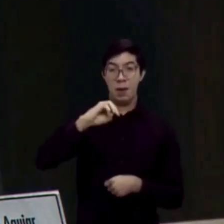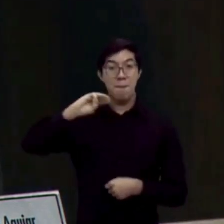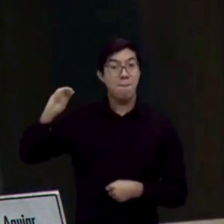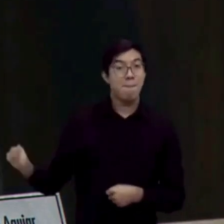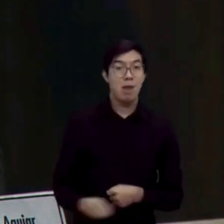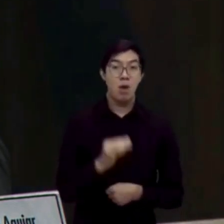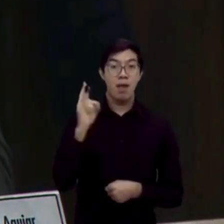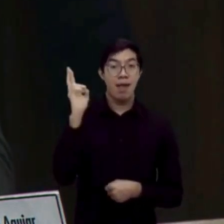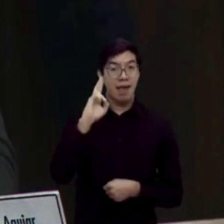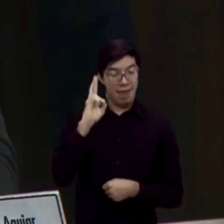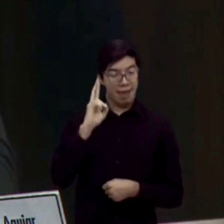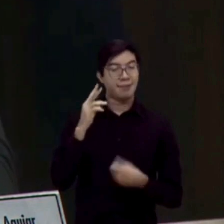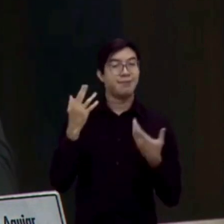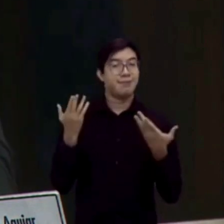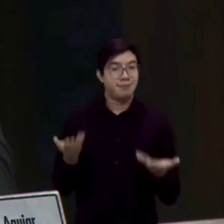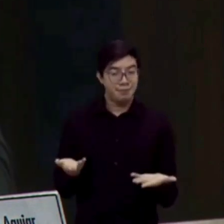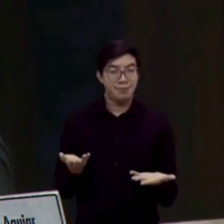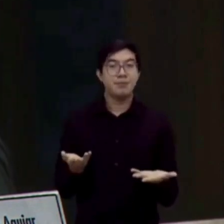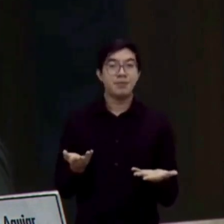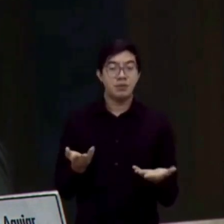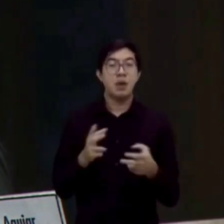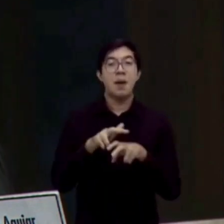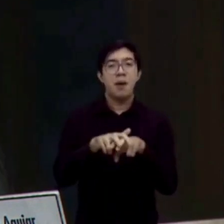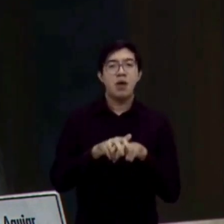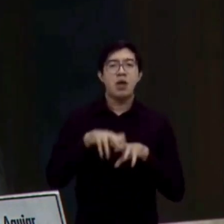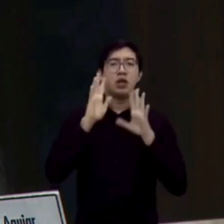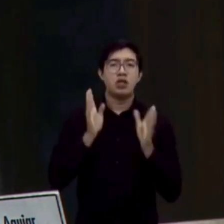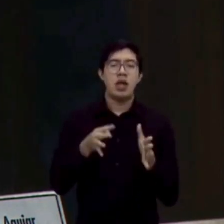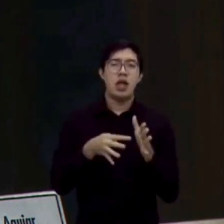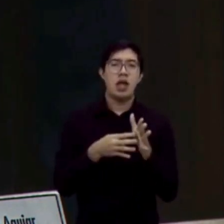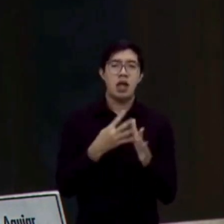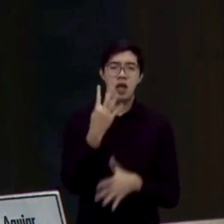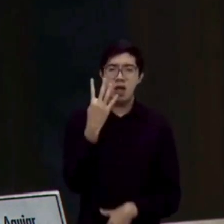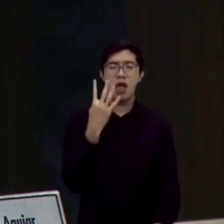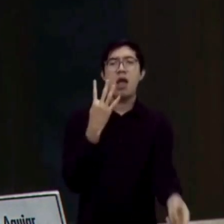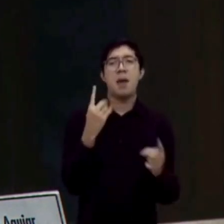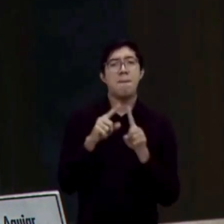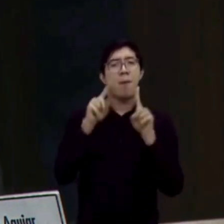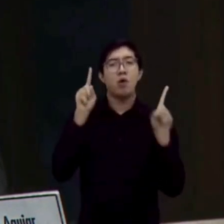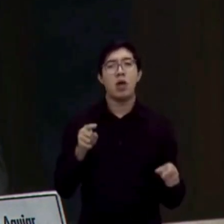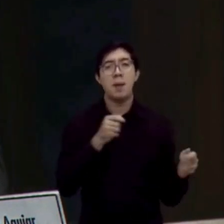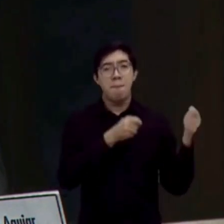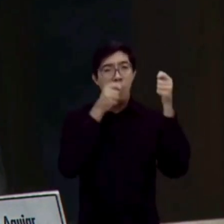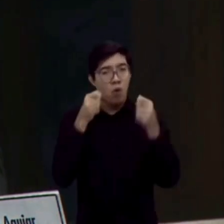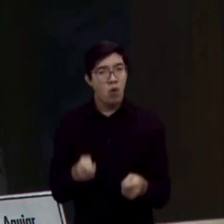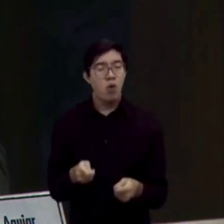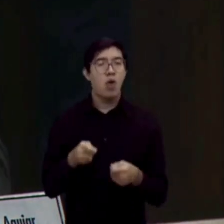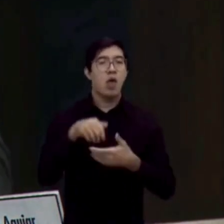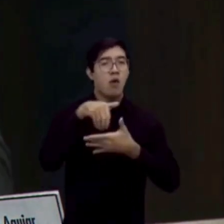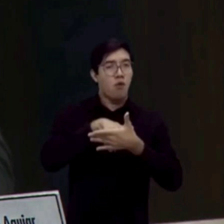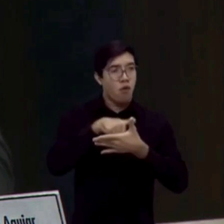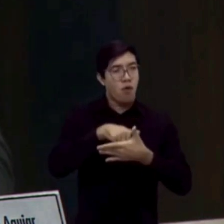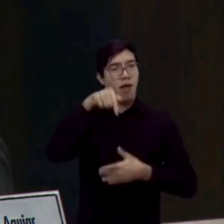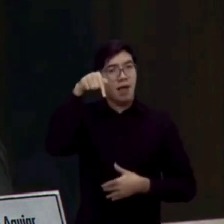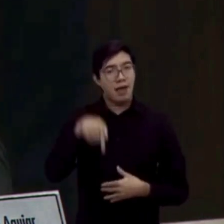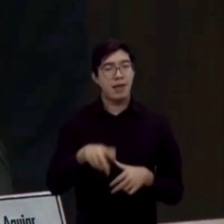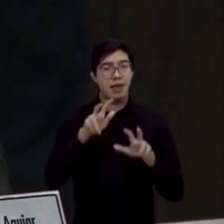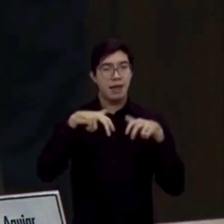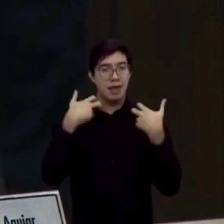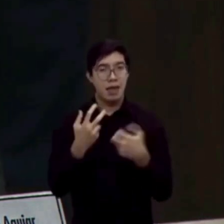reais. Isso já a quarta matéria que tramita nessa casa sobre empréstimo, já tendo sido pautado aqui